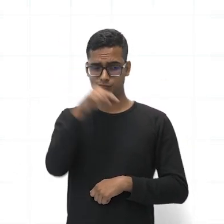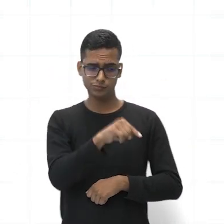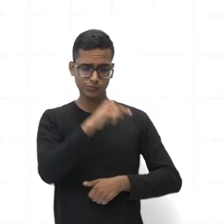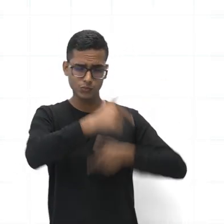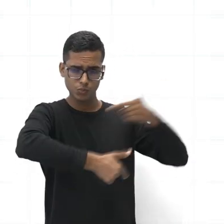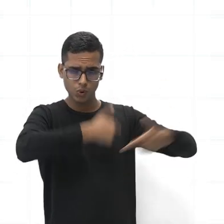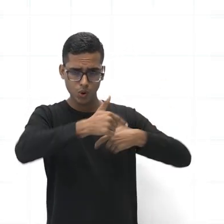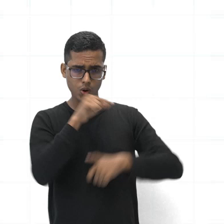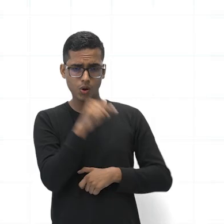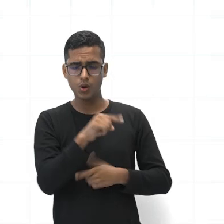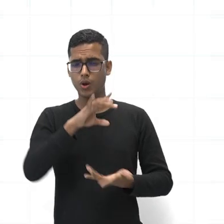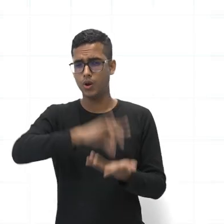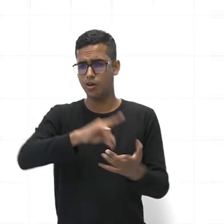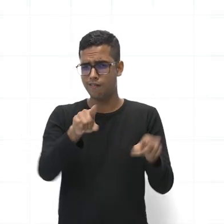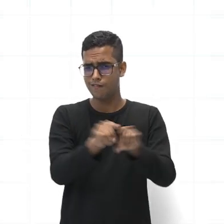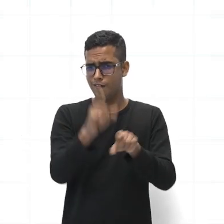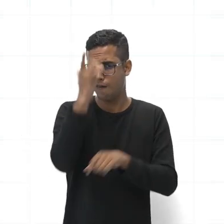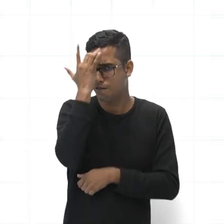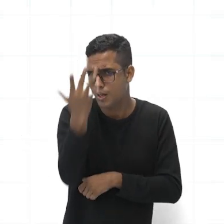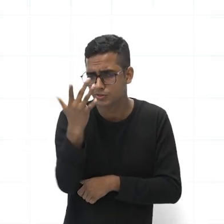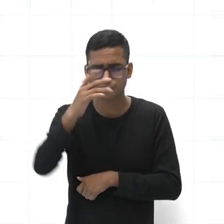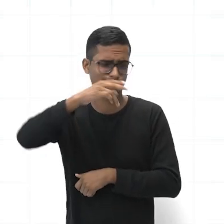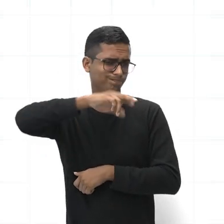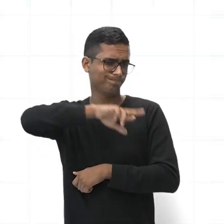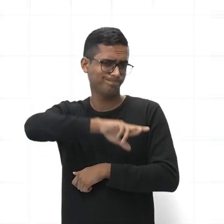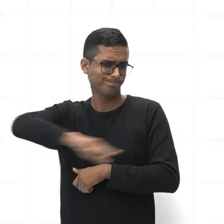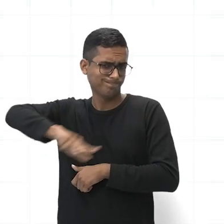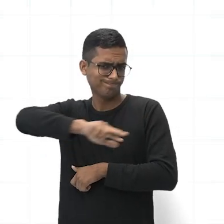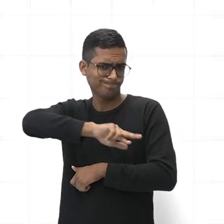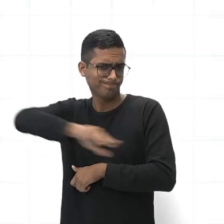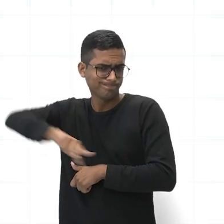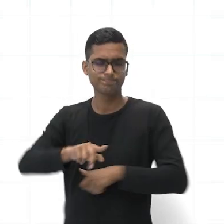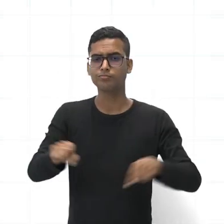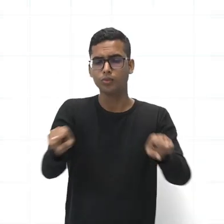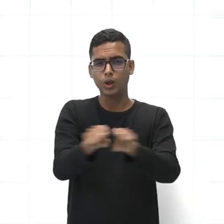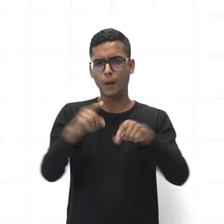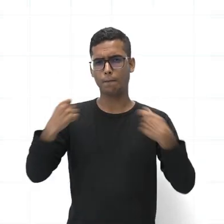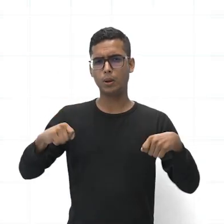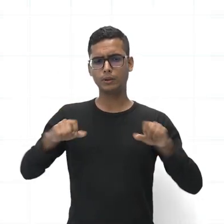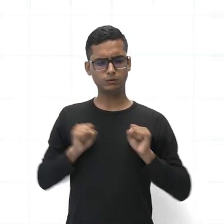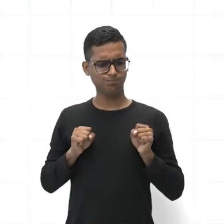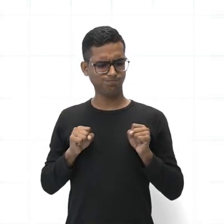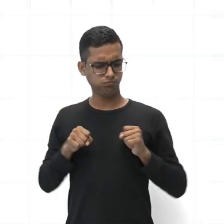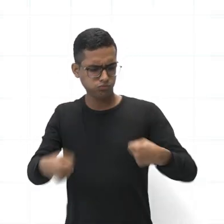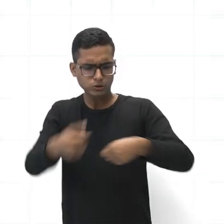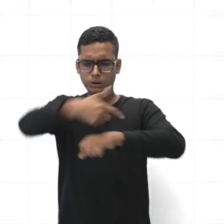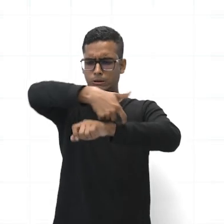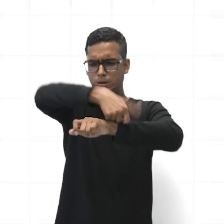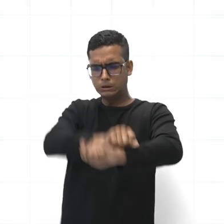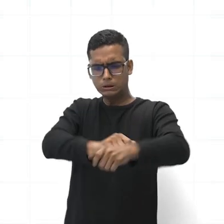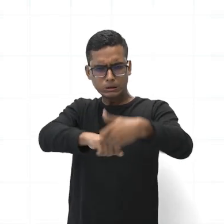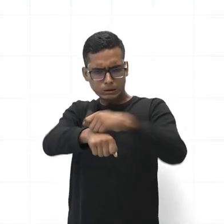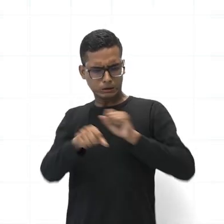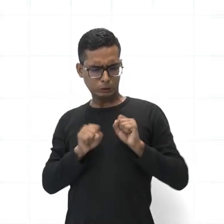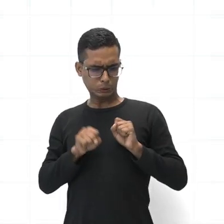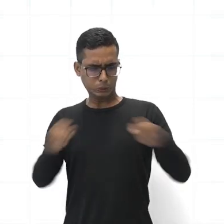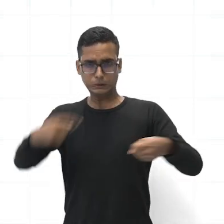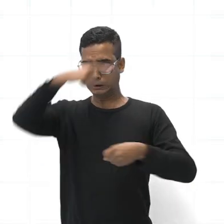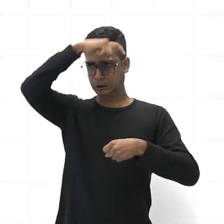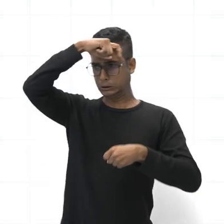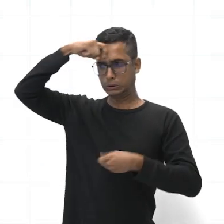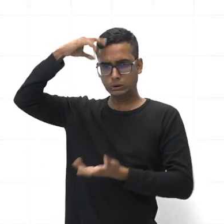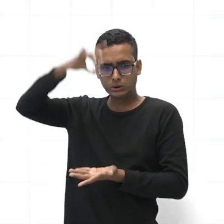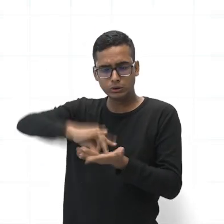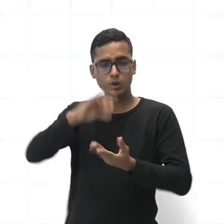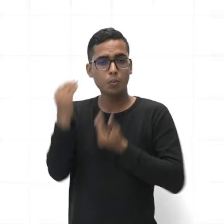trabalho, né, que não é nada fácil, que requer um esforço, a gente vai explicar essa questão do